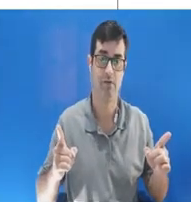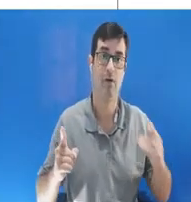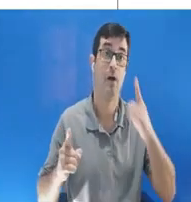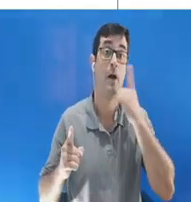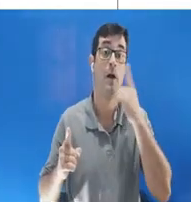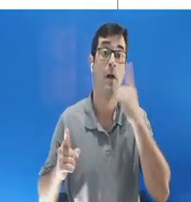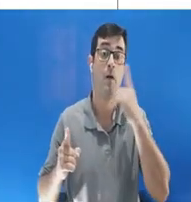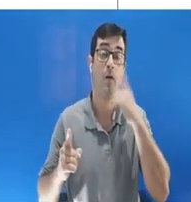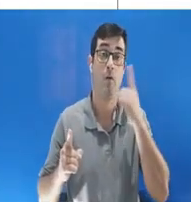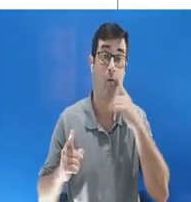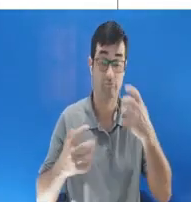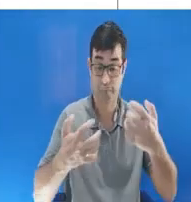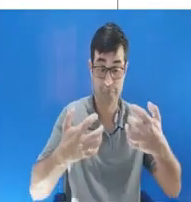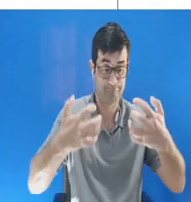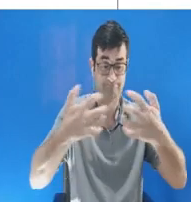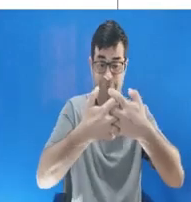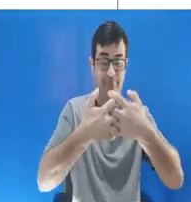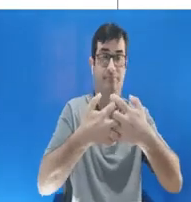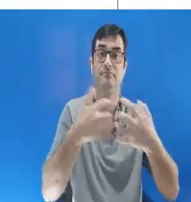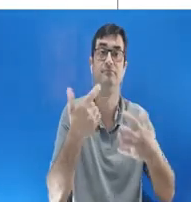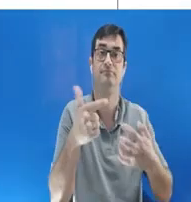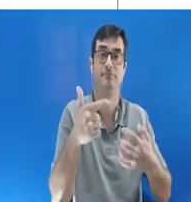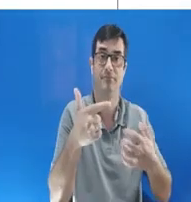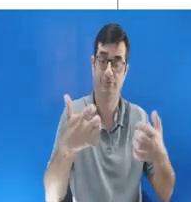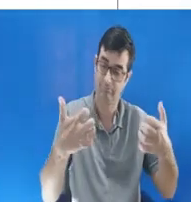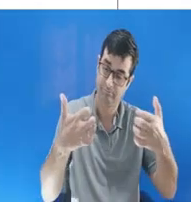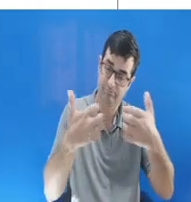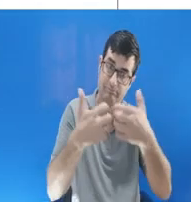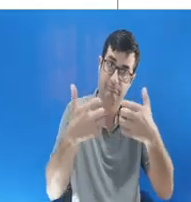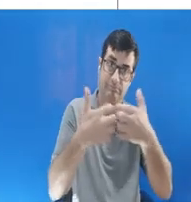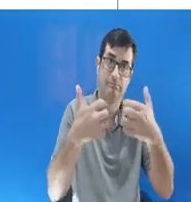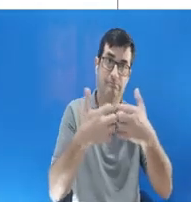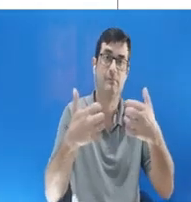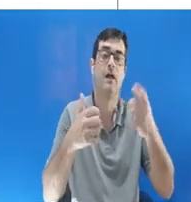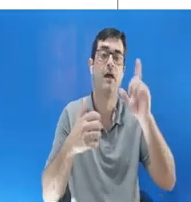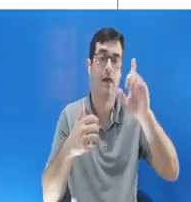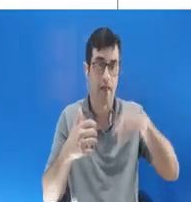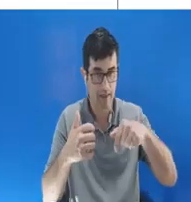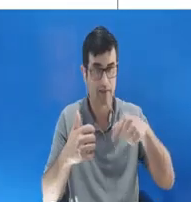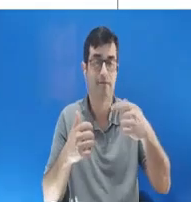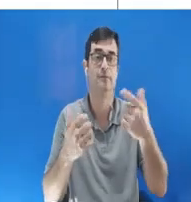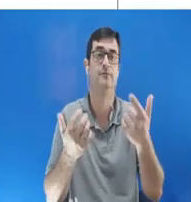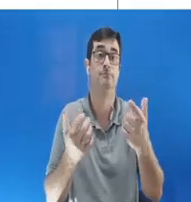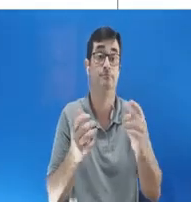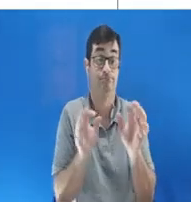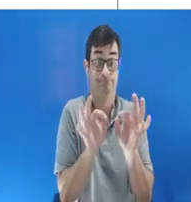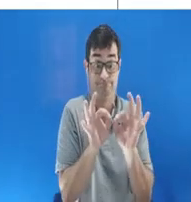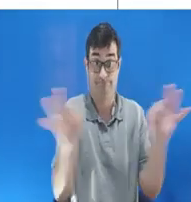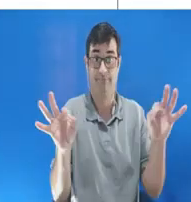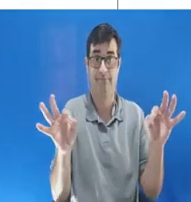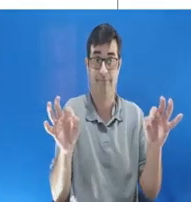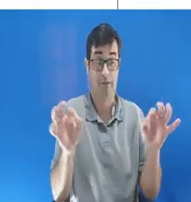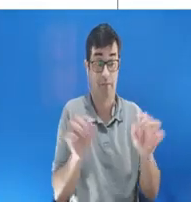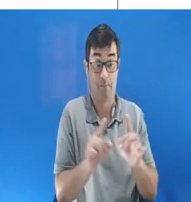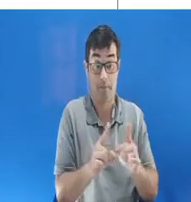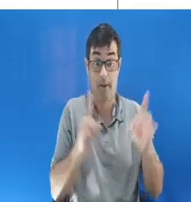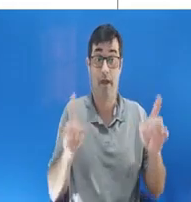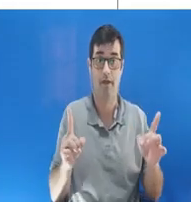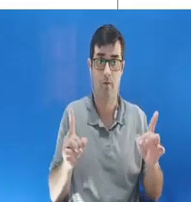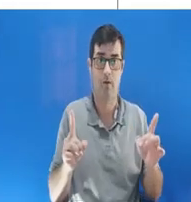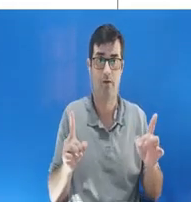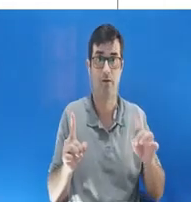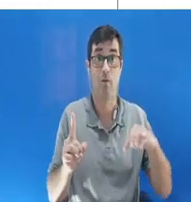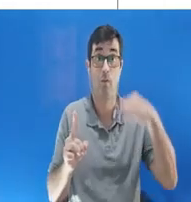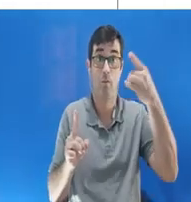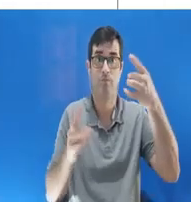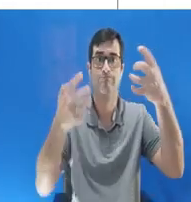ocorrer sobreposição. Né? Então, essa distância aqui, ela tende a ser maior do que essa distância